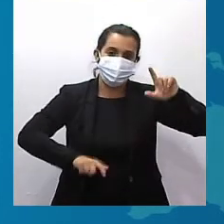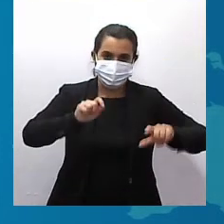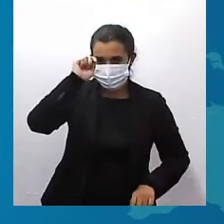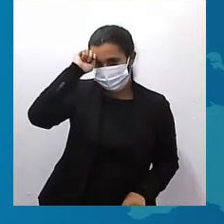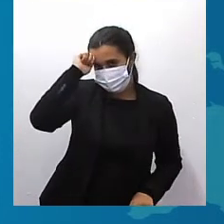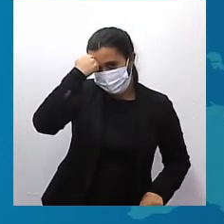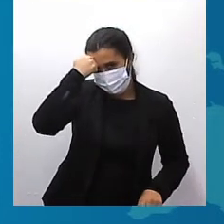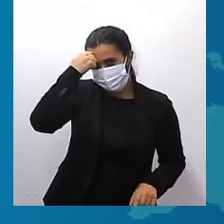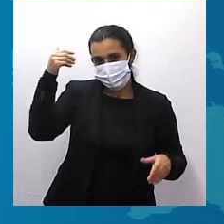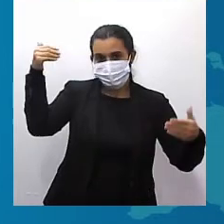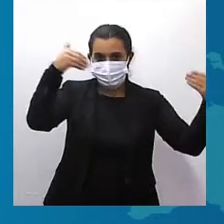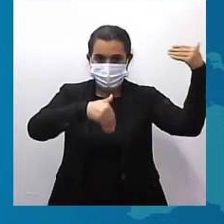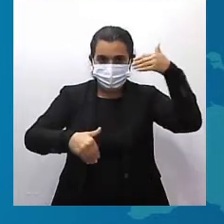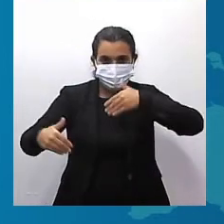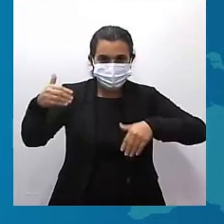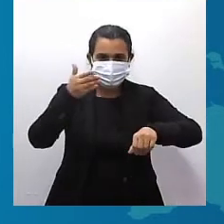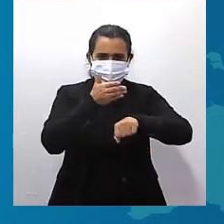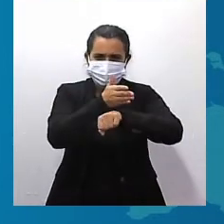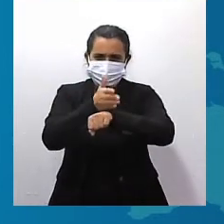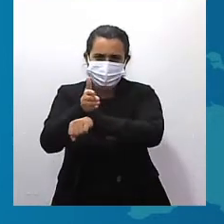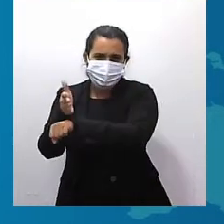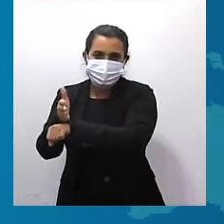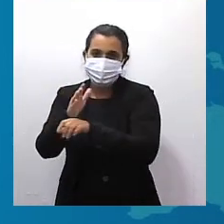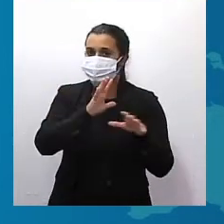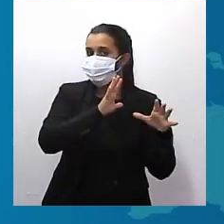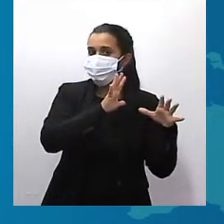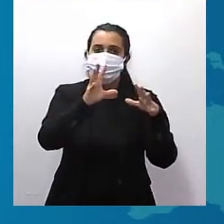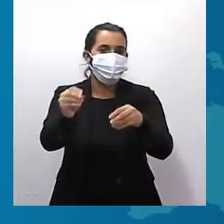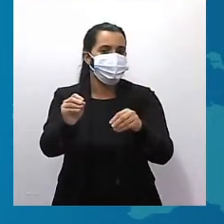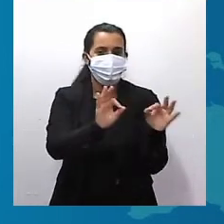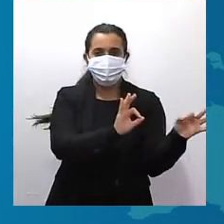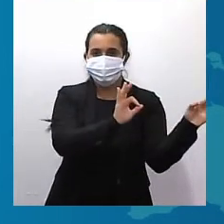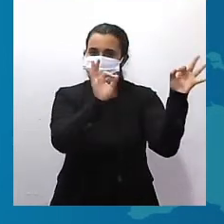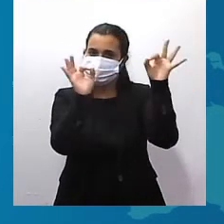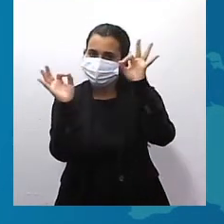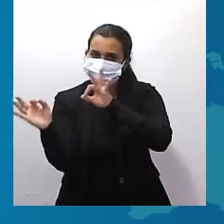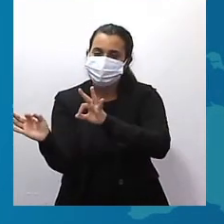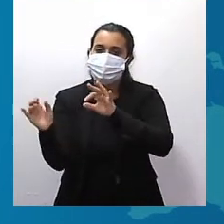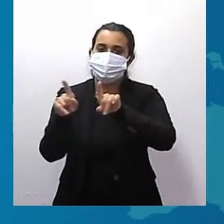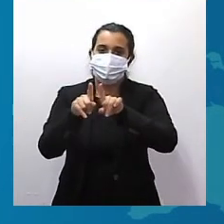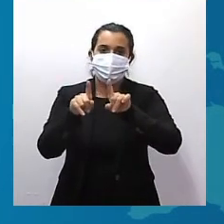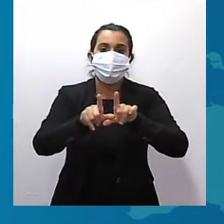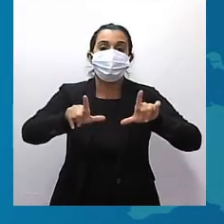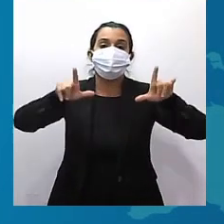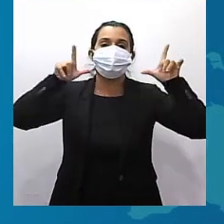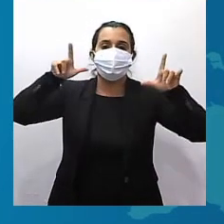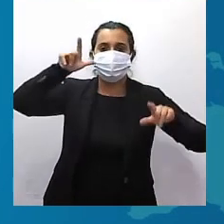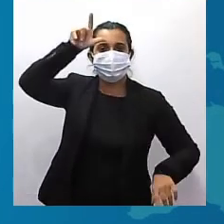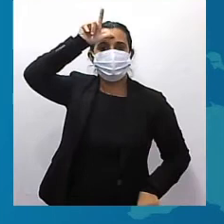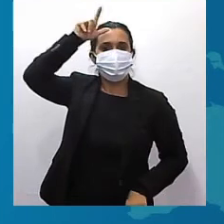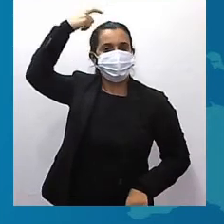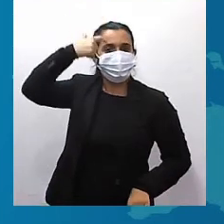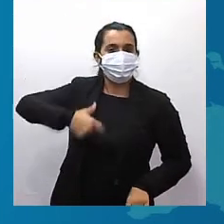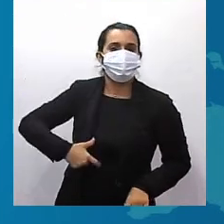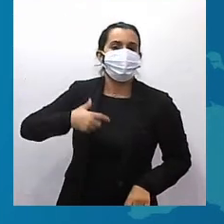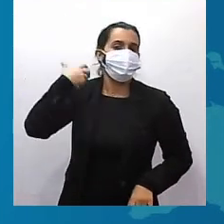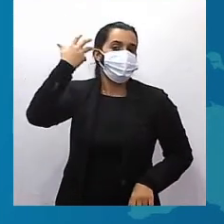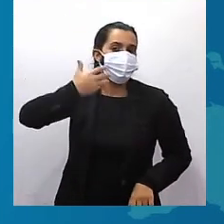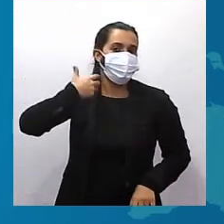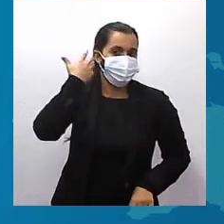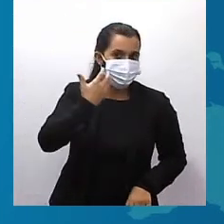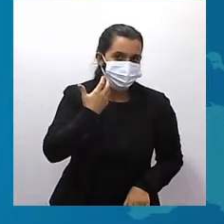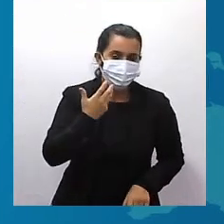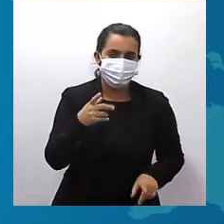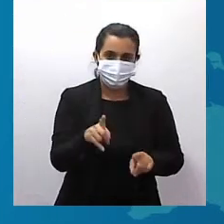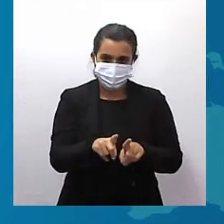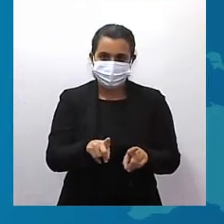negros participando de toda a narrativa do clipe e também sendo os protagonistas das músicas.